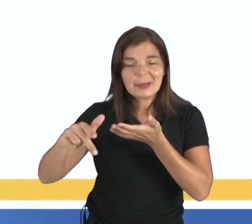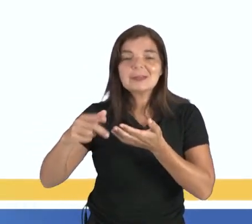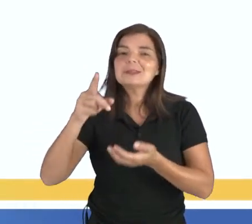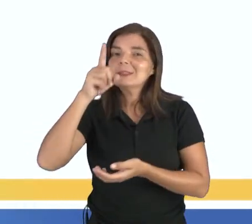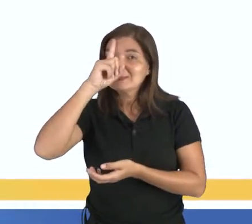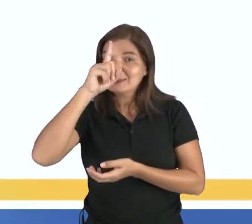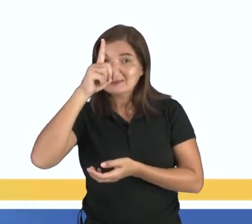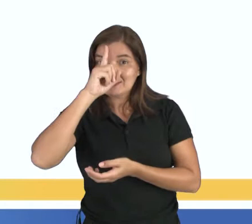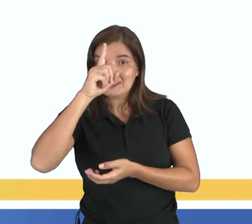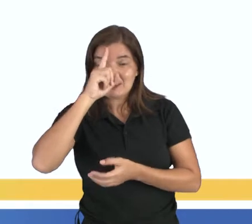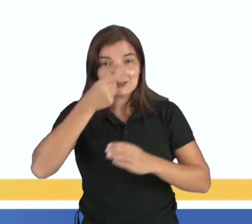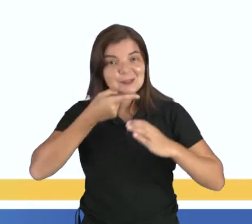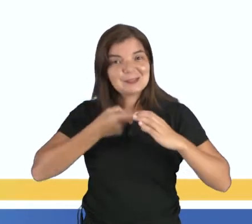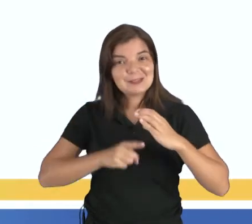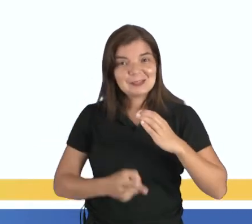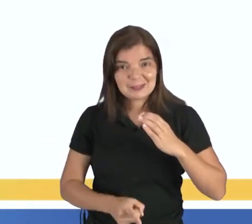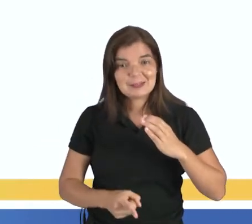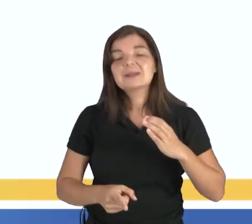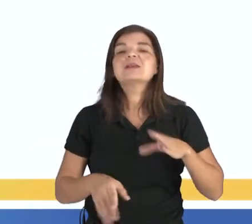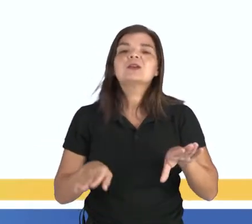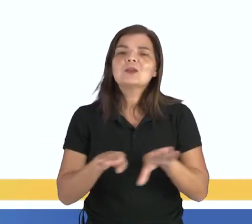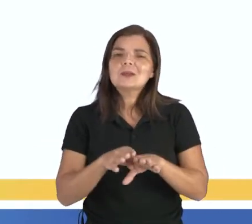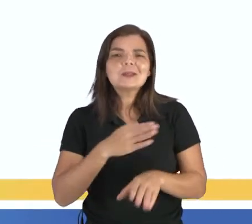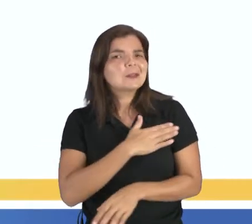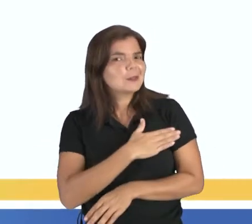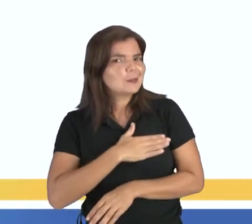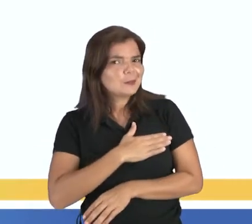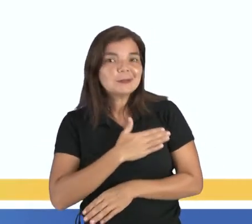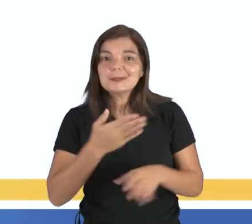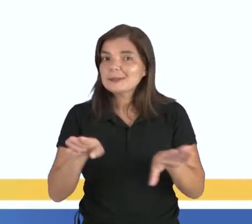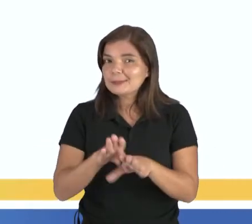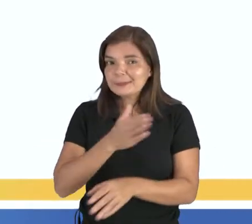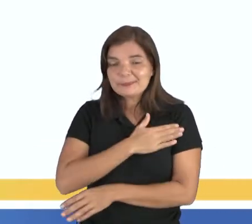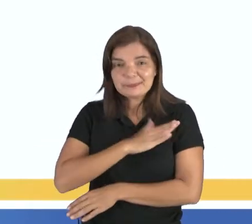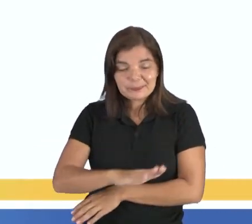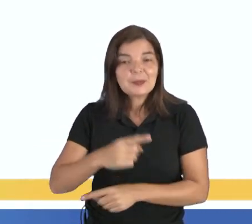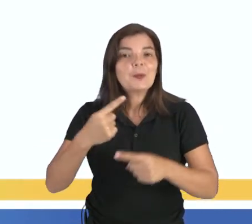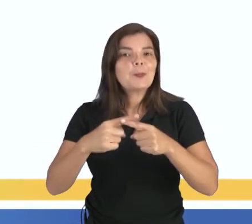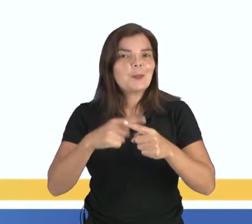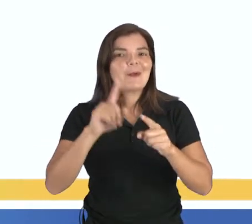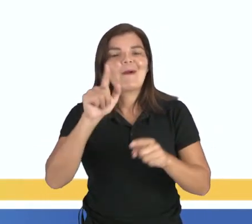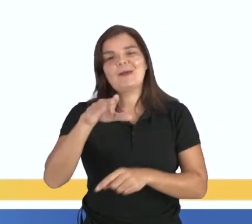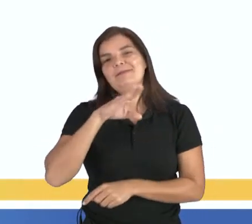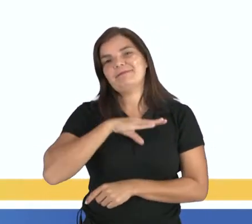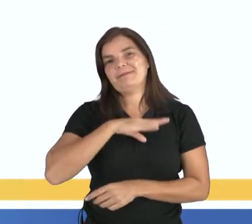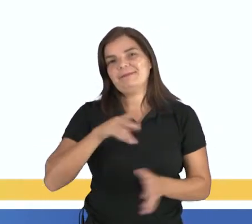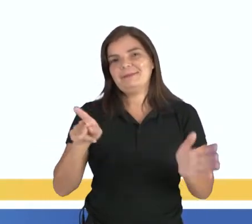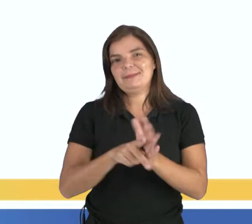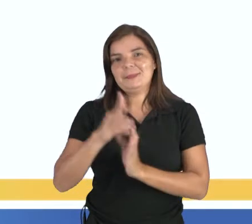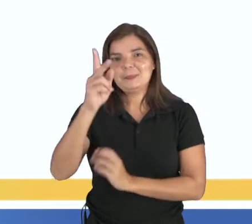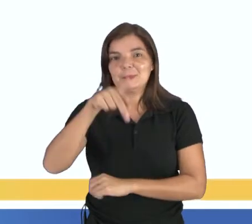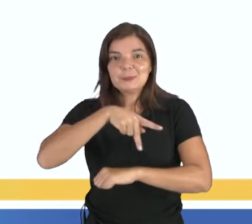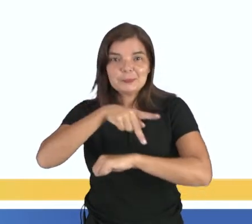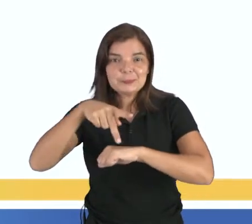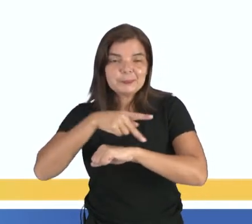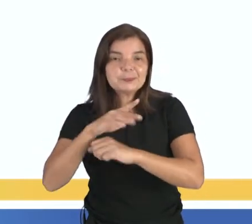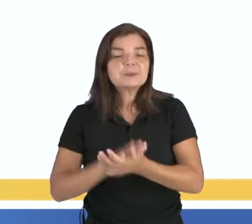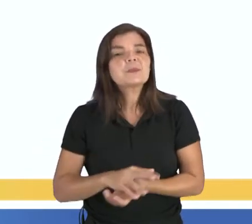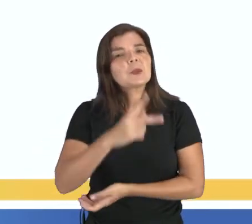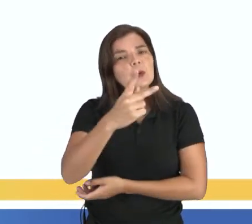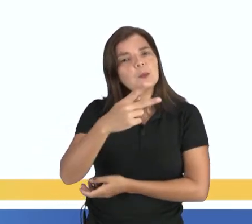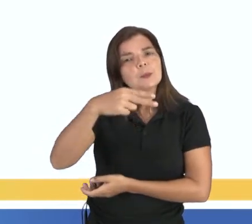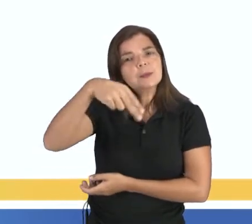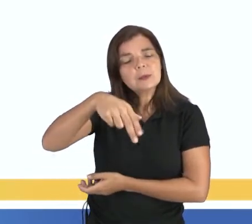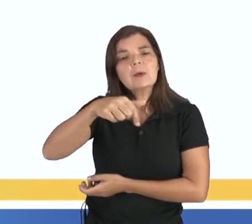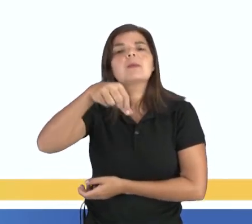mais se aprofundar. Quem gosta e quem não gosta, porque é o nosso idioma. Quando o pronome